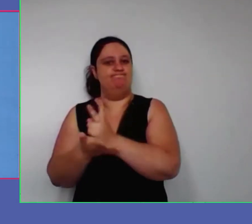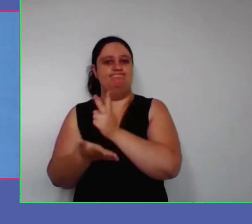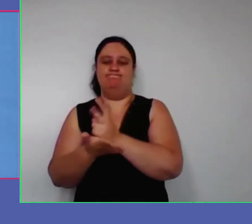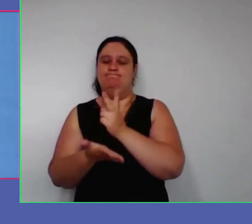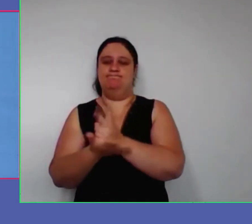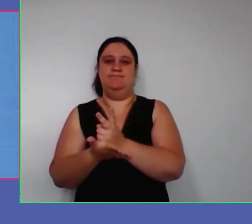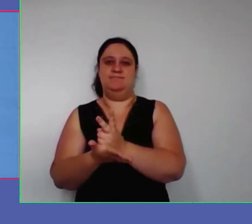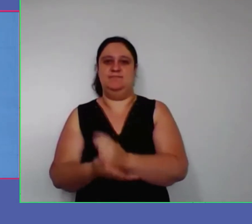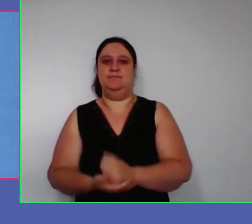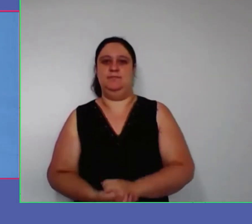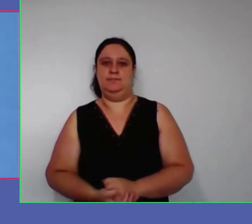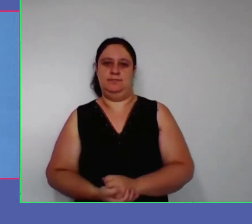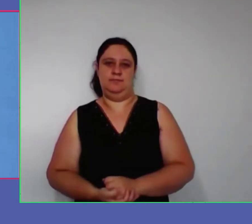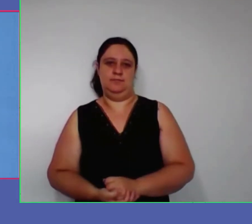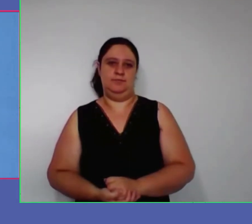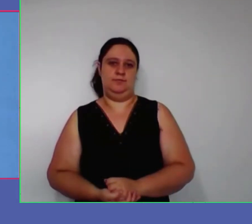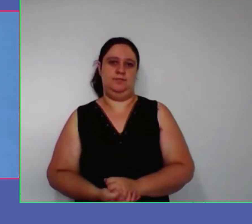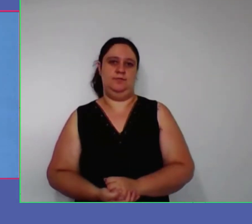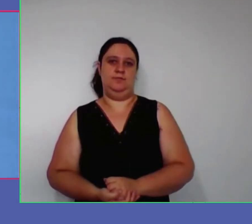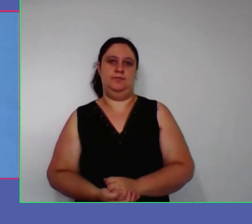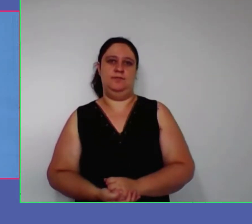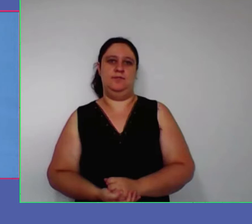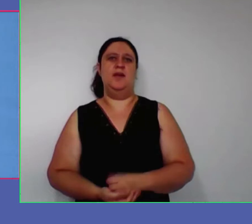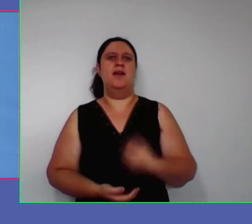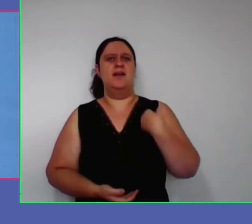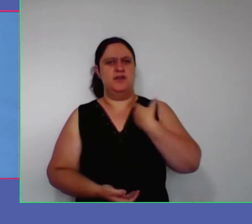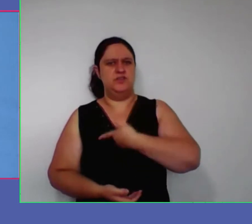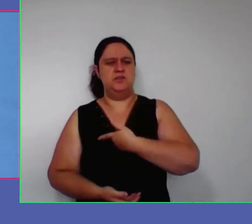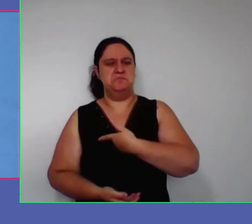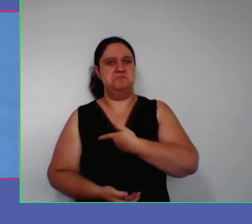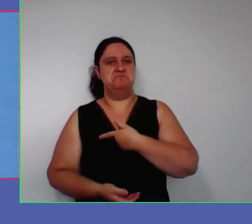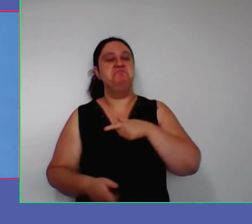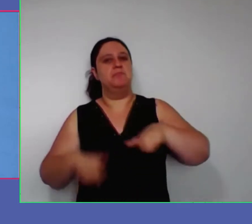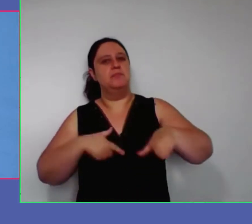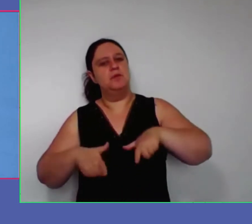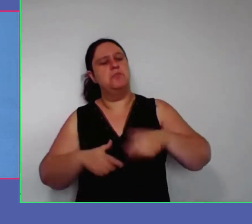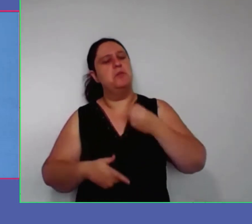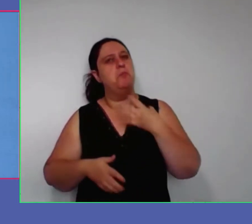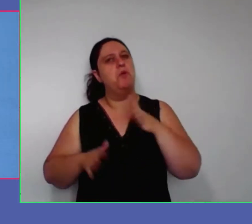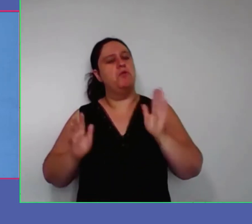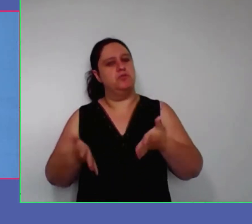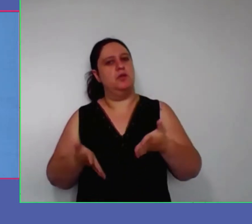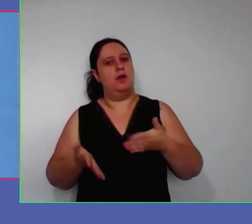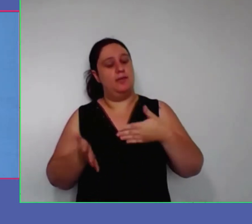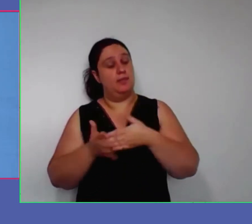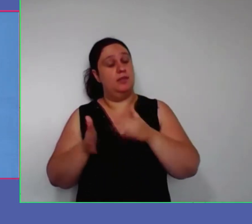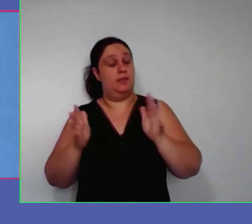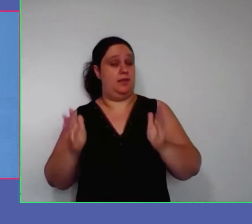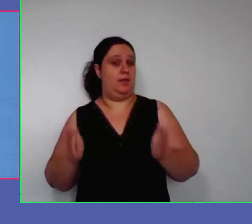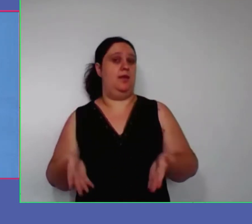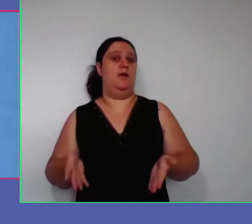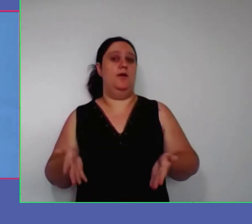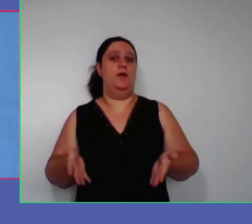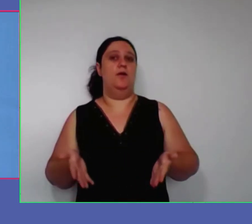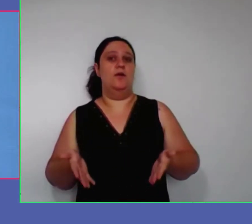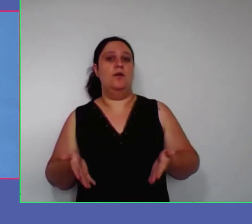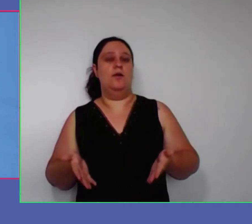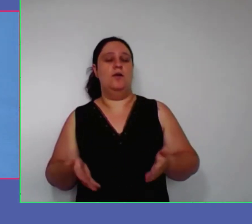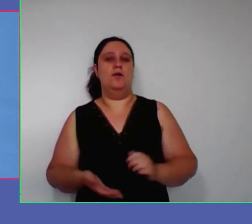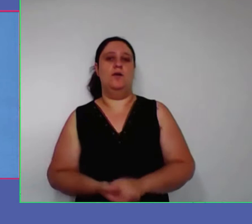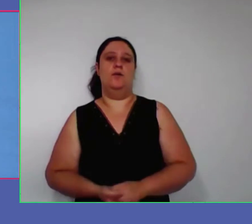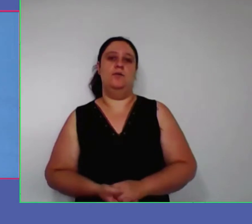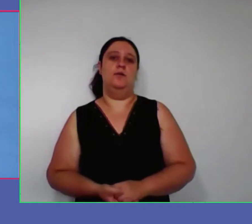Mesmo que tenhamos feito um bom trabalho até agora, mesmo que tenhamos sido canais